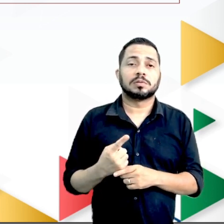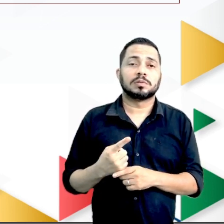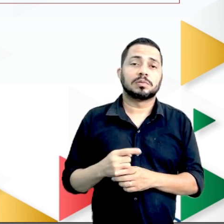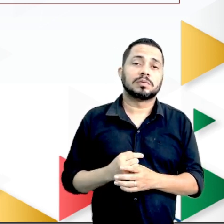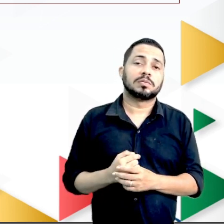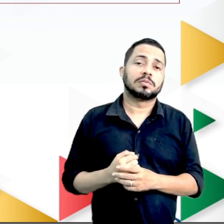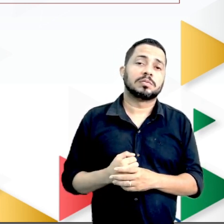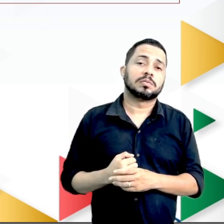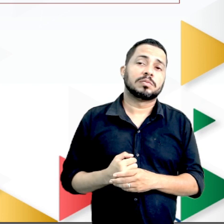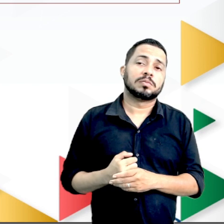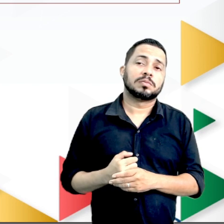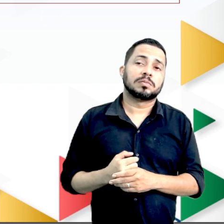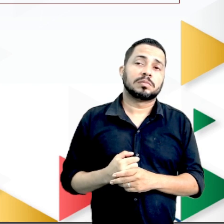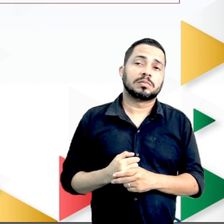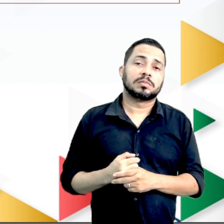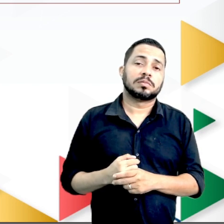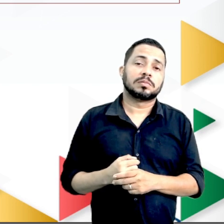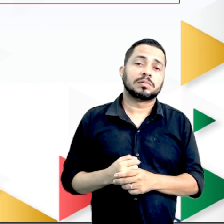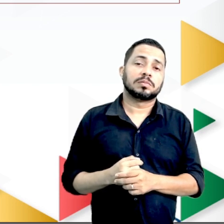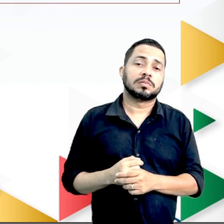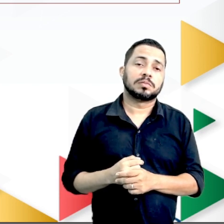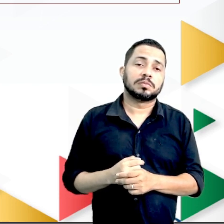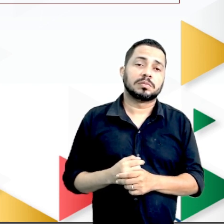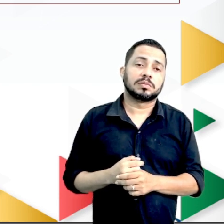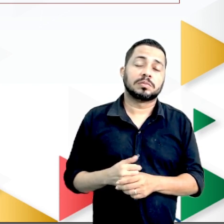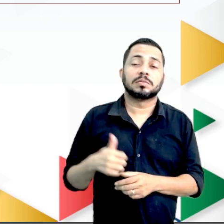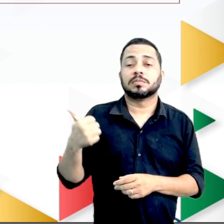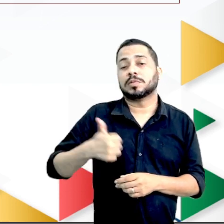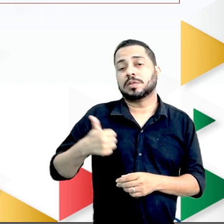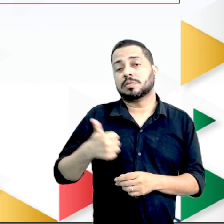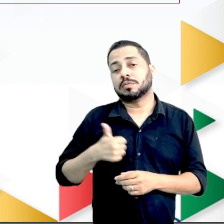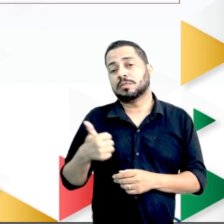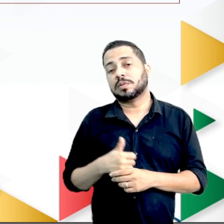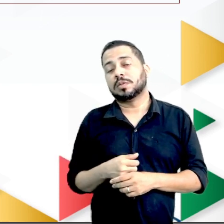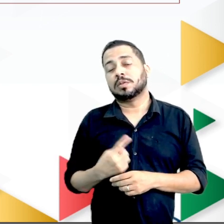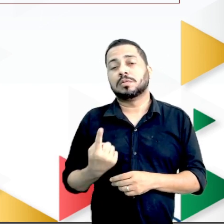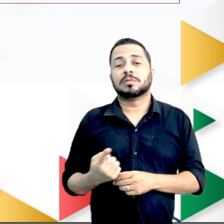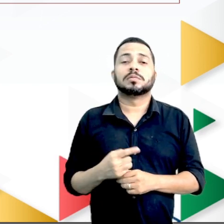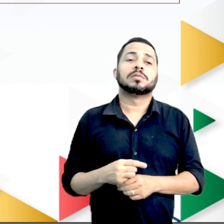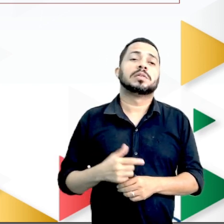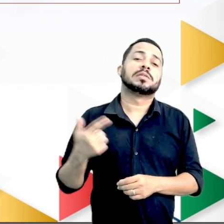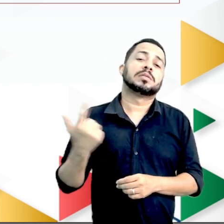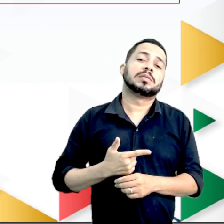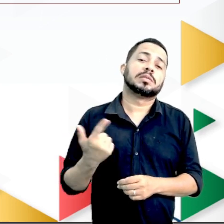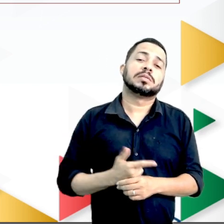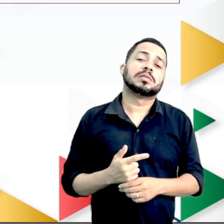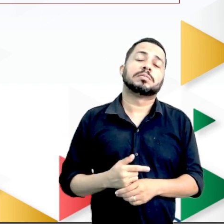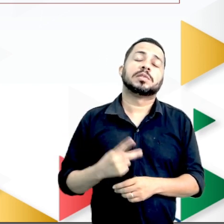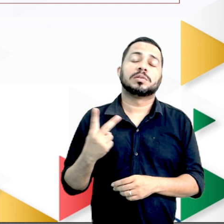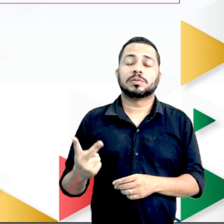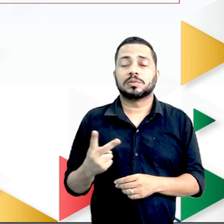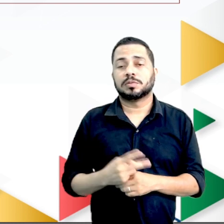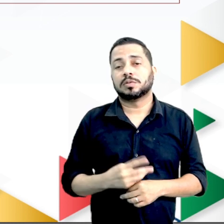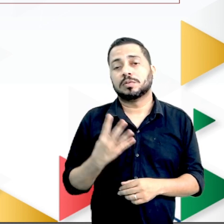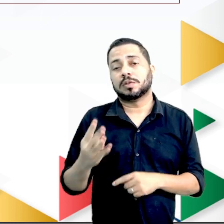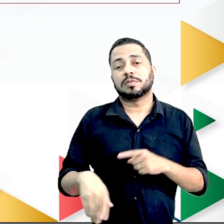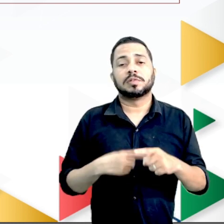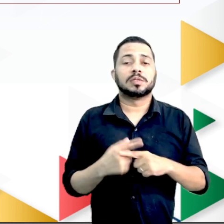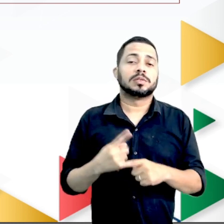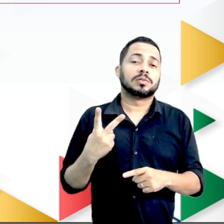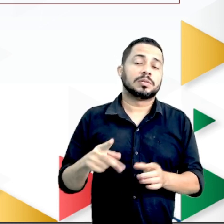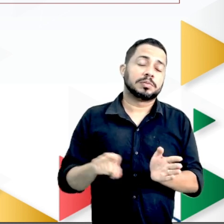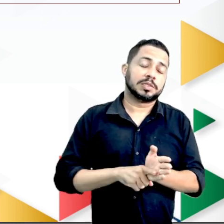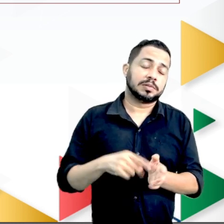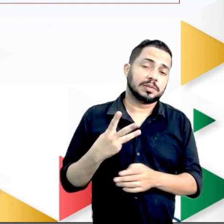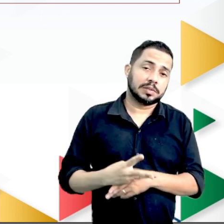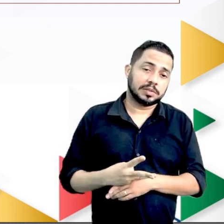dá 1. Dá 1. Fechou, né? Primeira posição dele é 1. A segunda, para 2, 4 vezes 2 menos